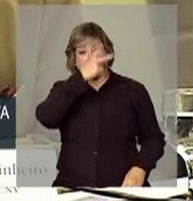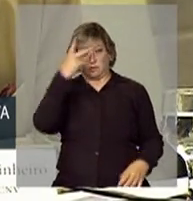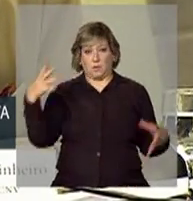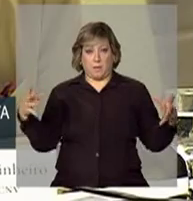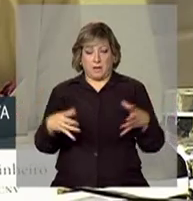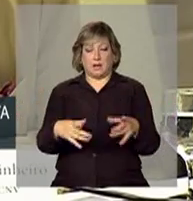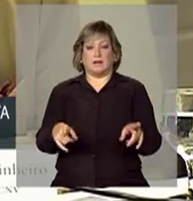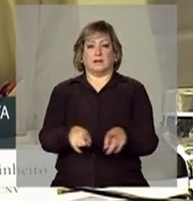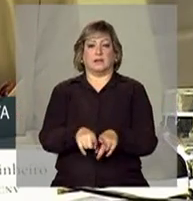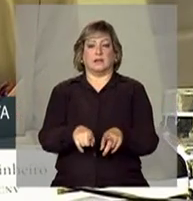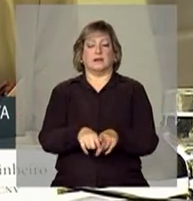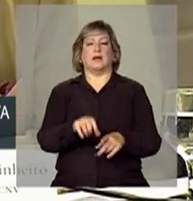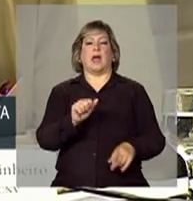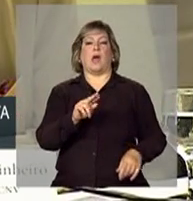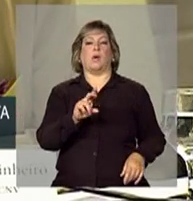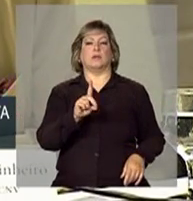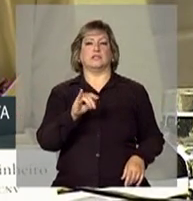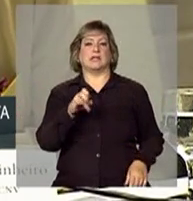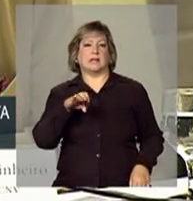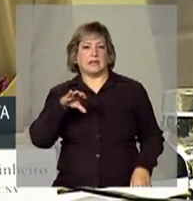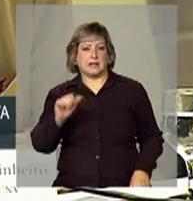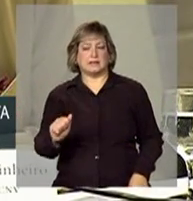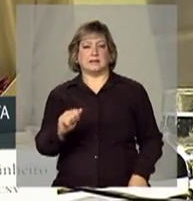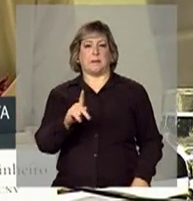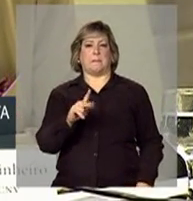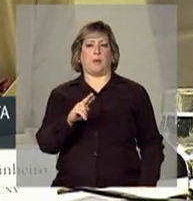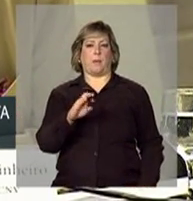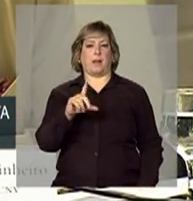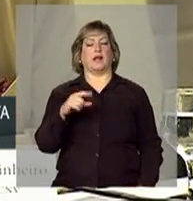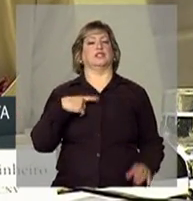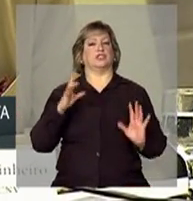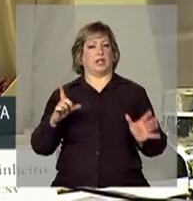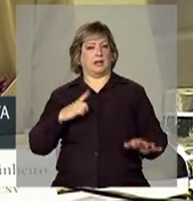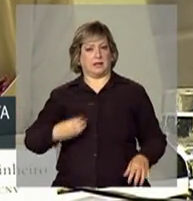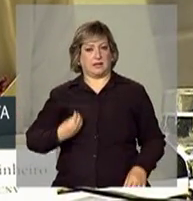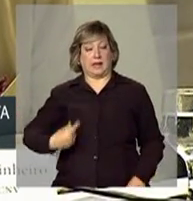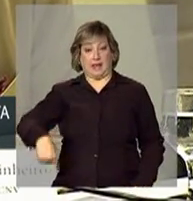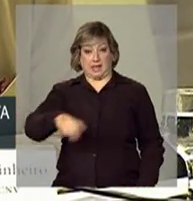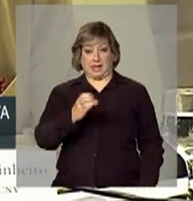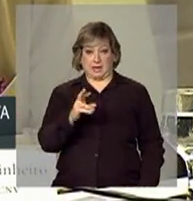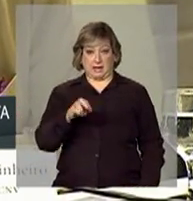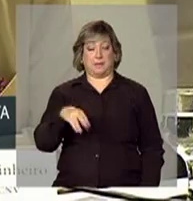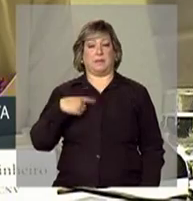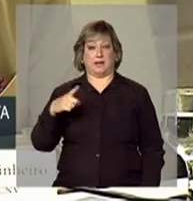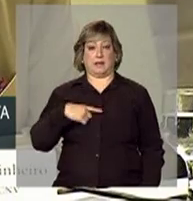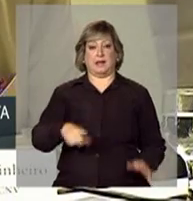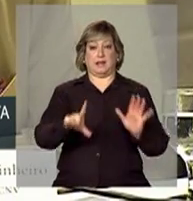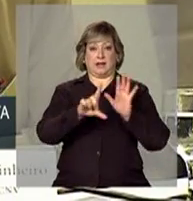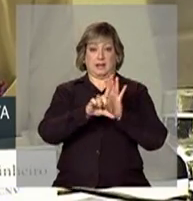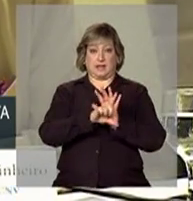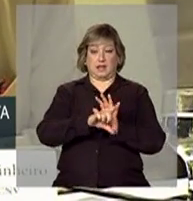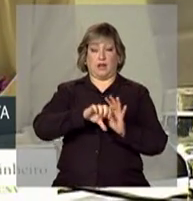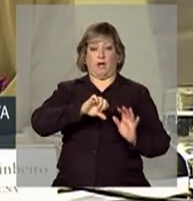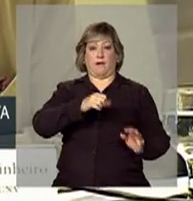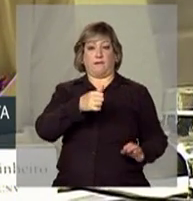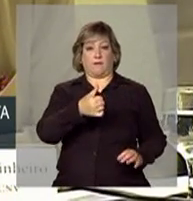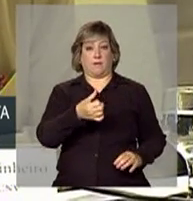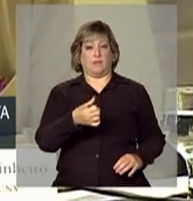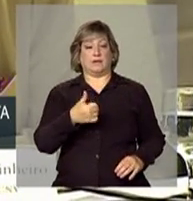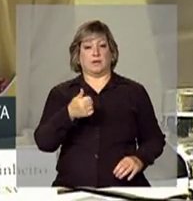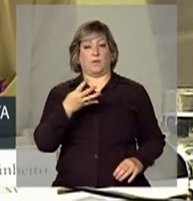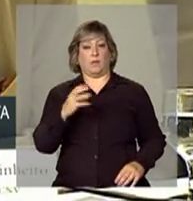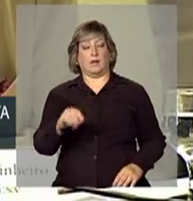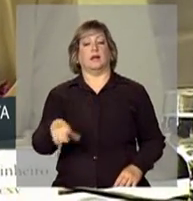públicas. Como todos sabem, esses crimes foram considerados pela Lei 9.140 e 95 como